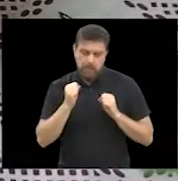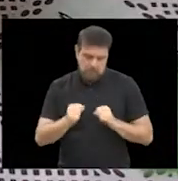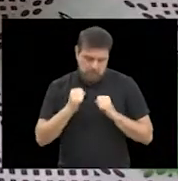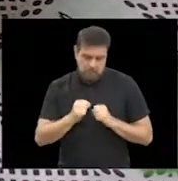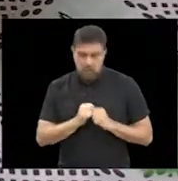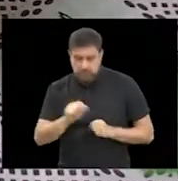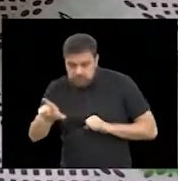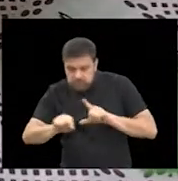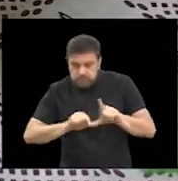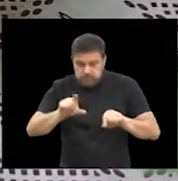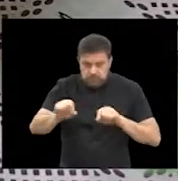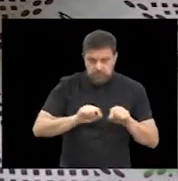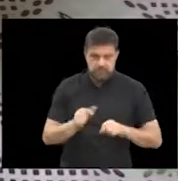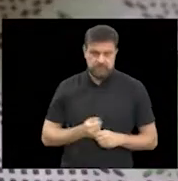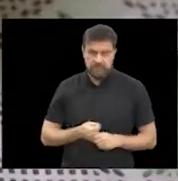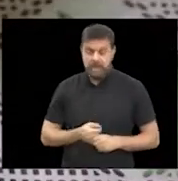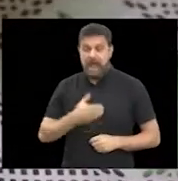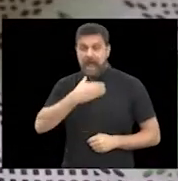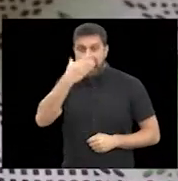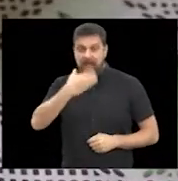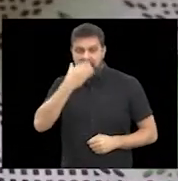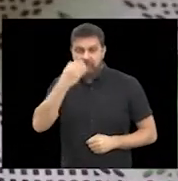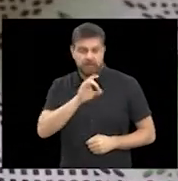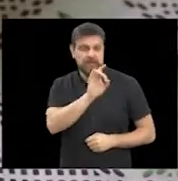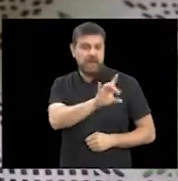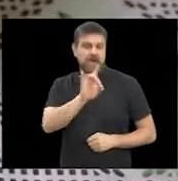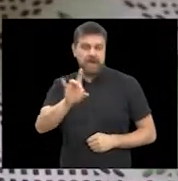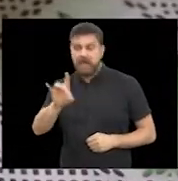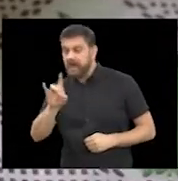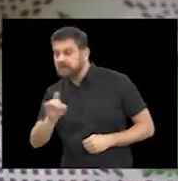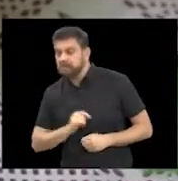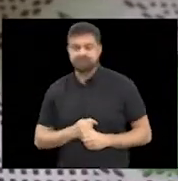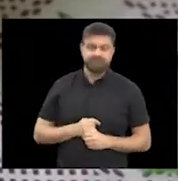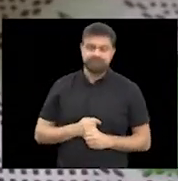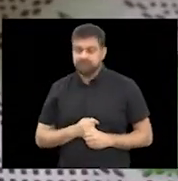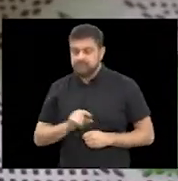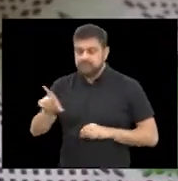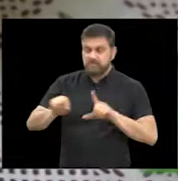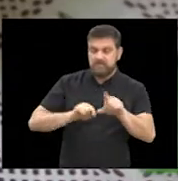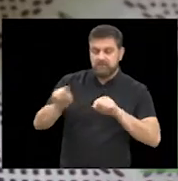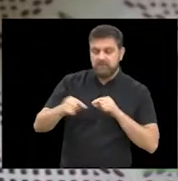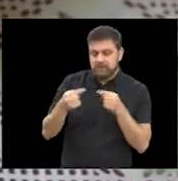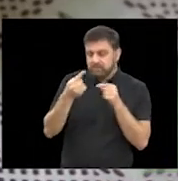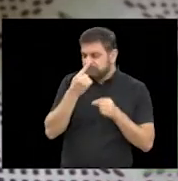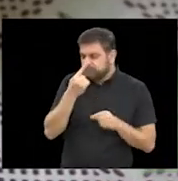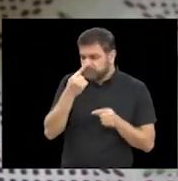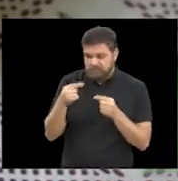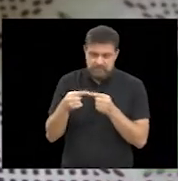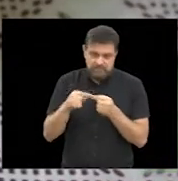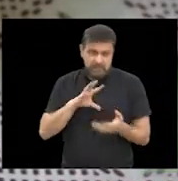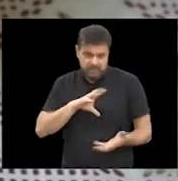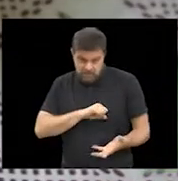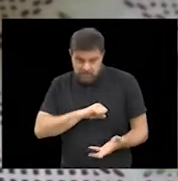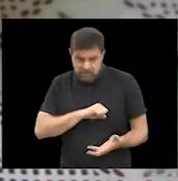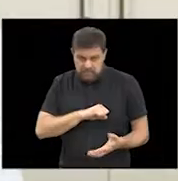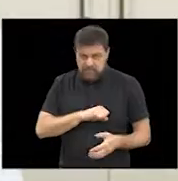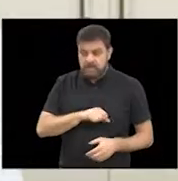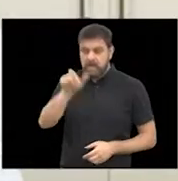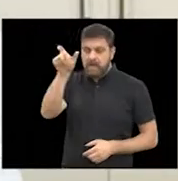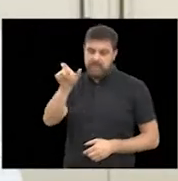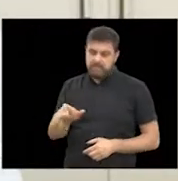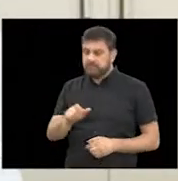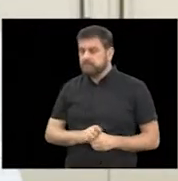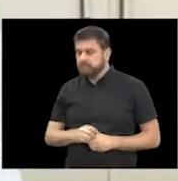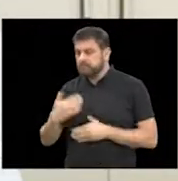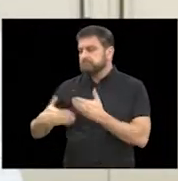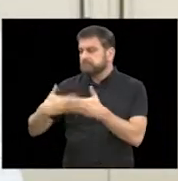limão, abacaxi. Então, a fruta que vai ser usada nesses momentos vão ser a fruta de tolerância de cada pessoa. E isso a pessoa vai se conhecendo